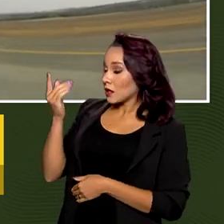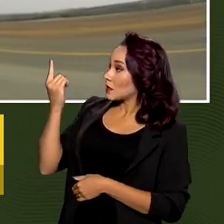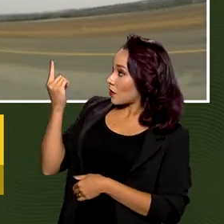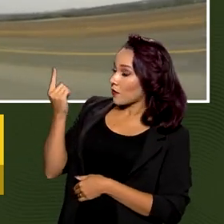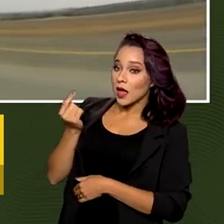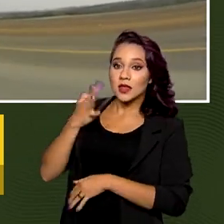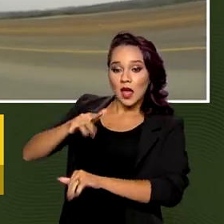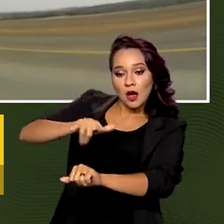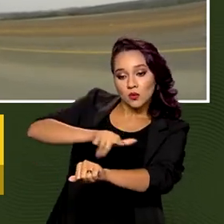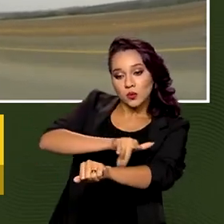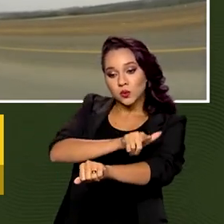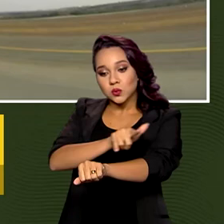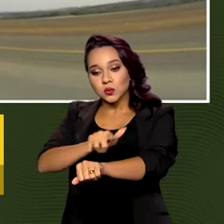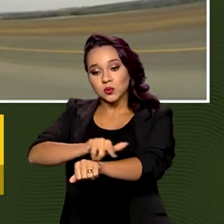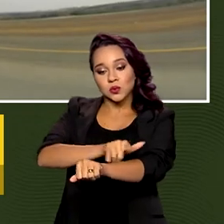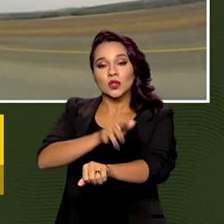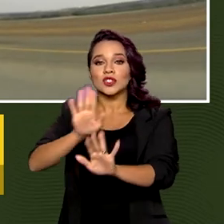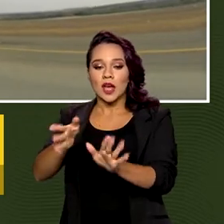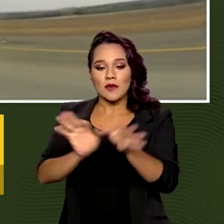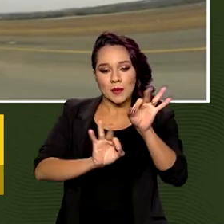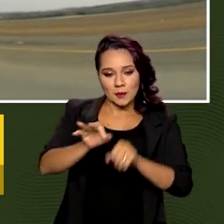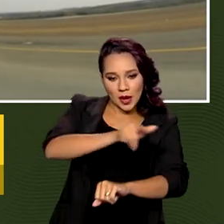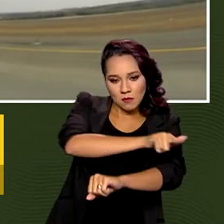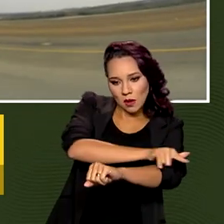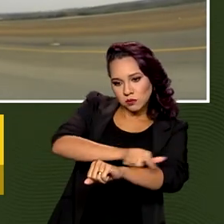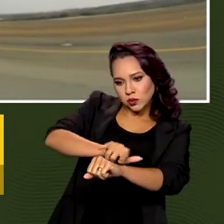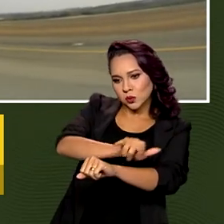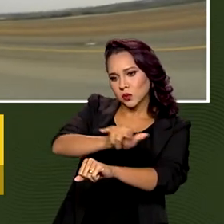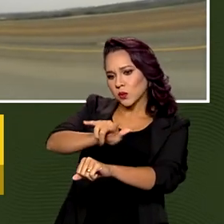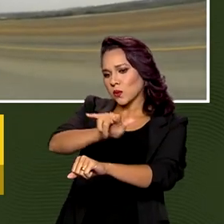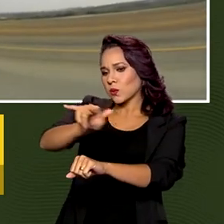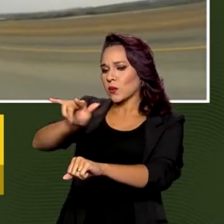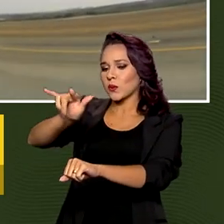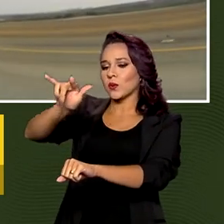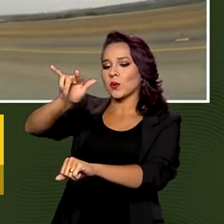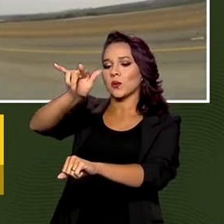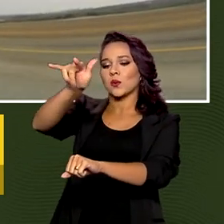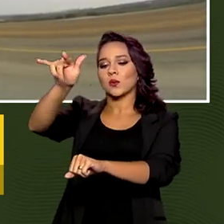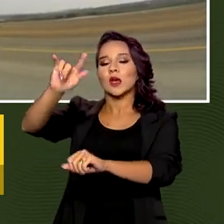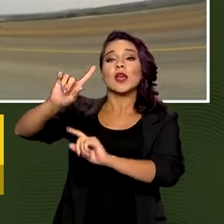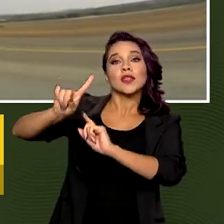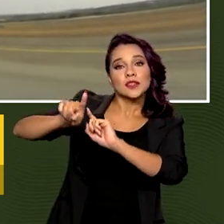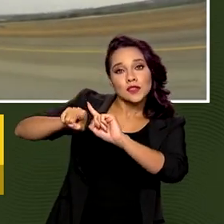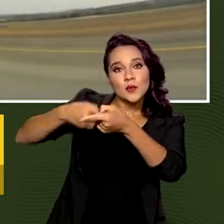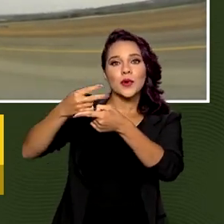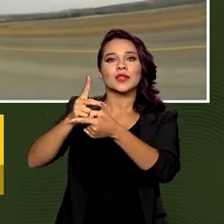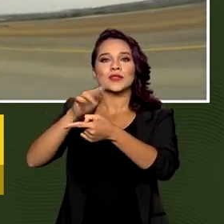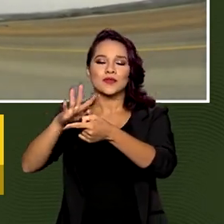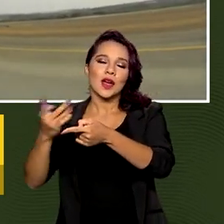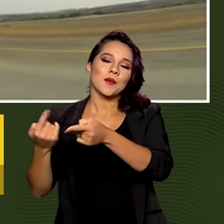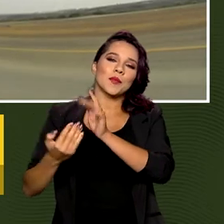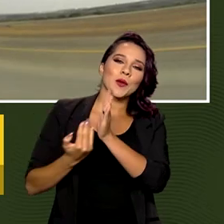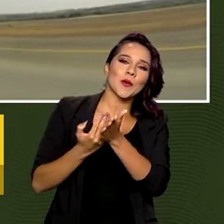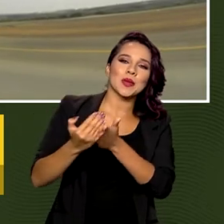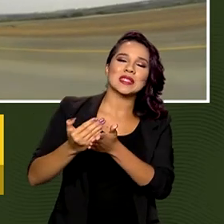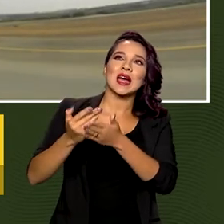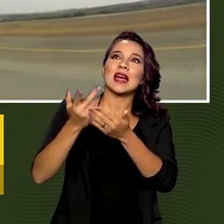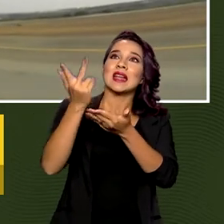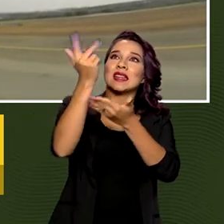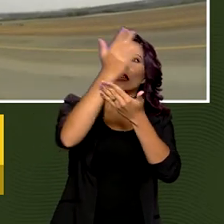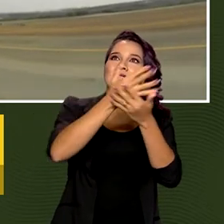alguns instantes eles já vão se posicionar para decolagem, né? E aí logo já seguem para esse início,